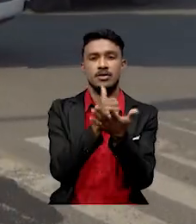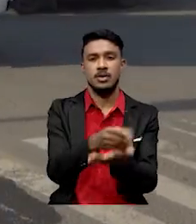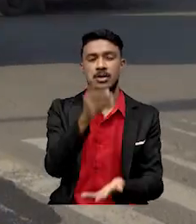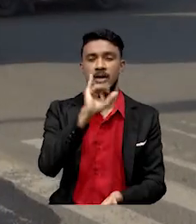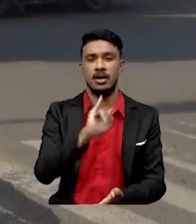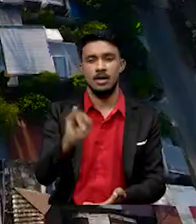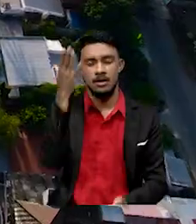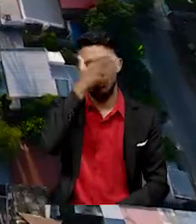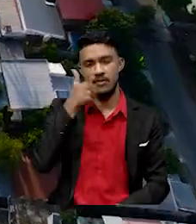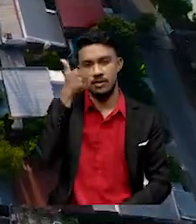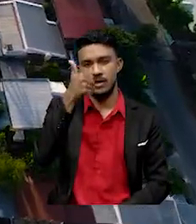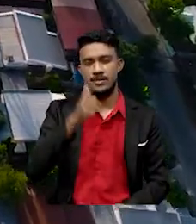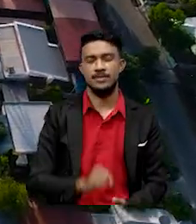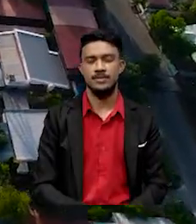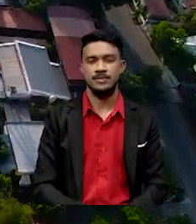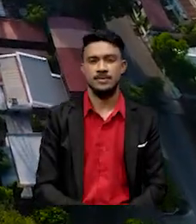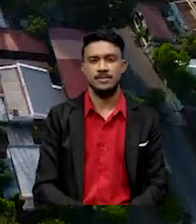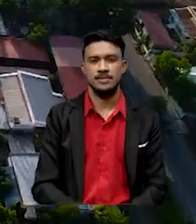nefurak.